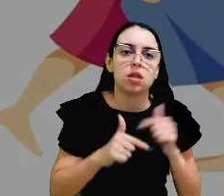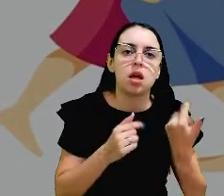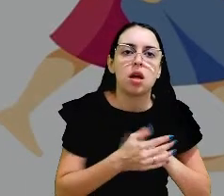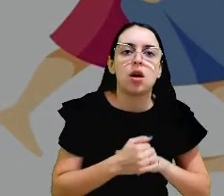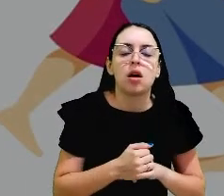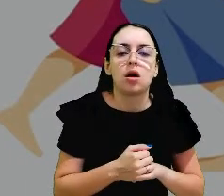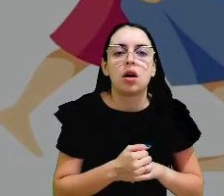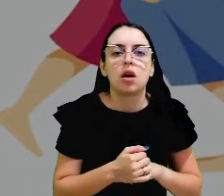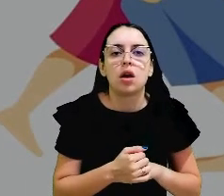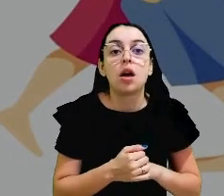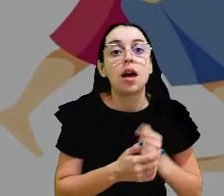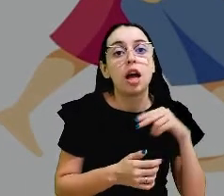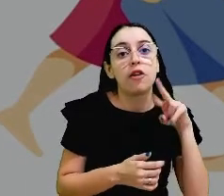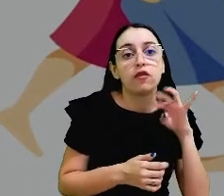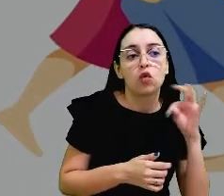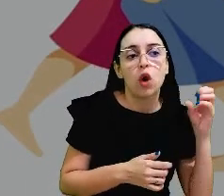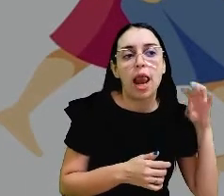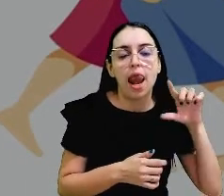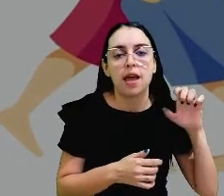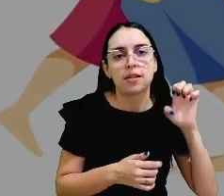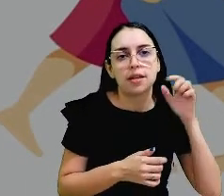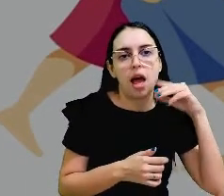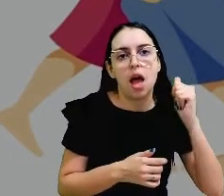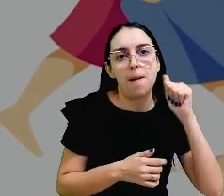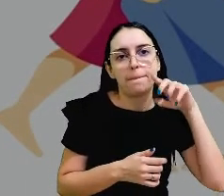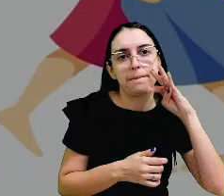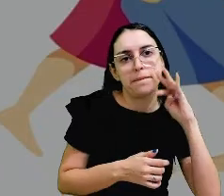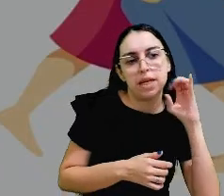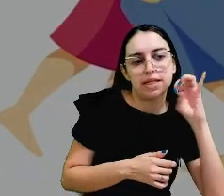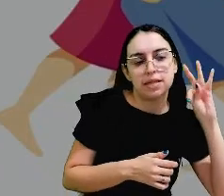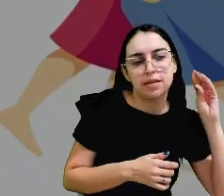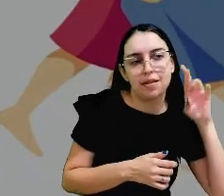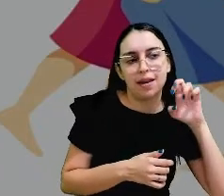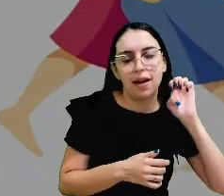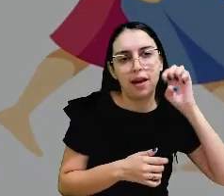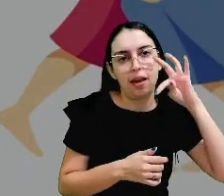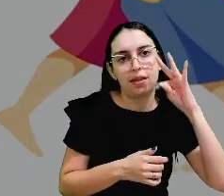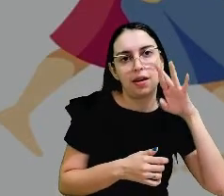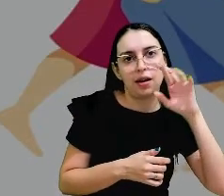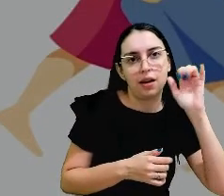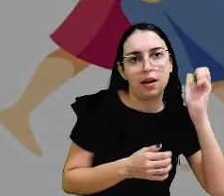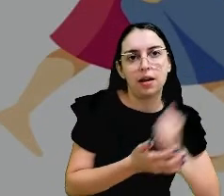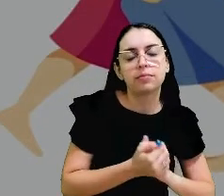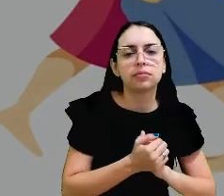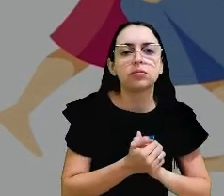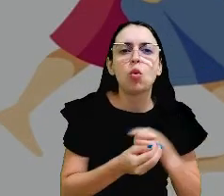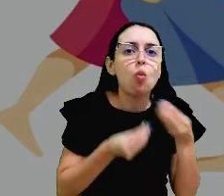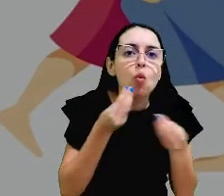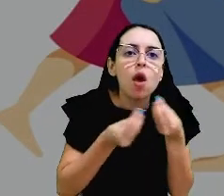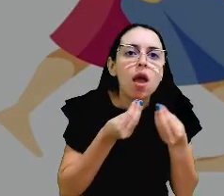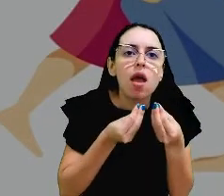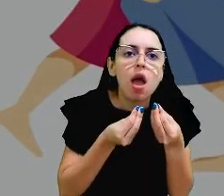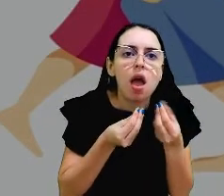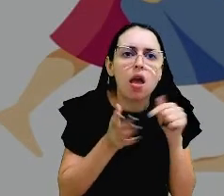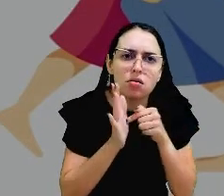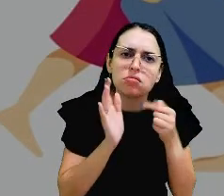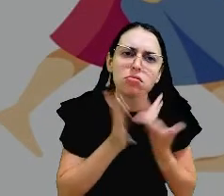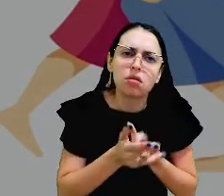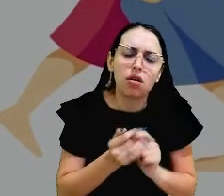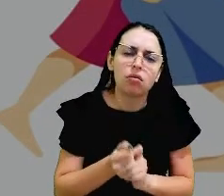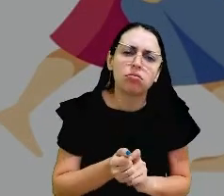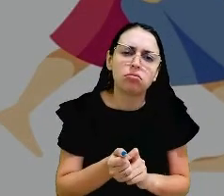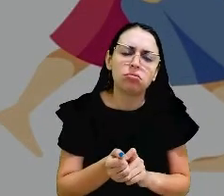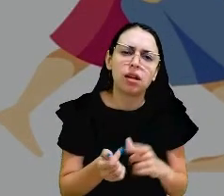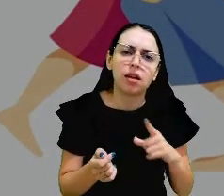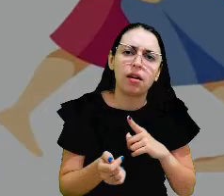da violência obstétrica, mas, afinal, o que é essa tão misteriosa violência obstétrica que